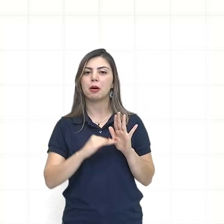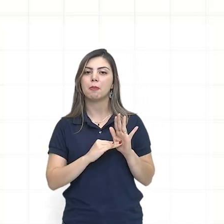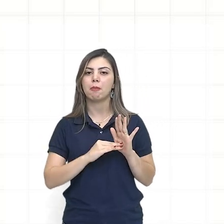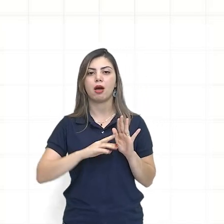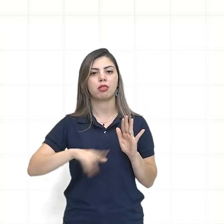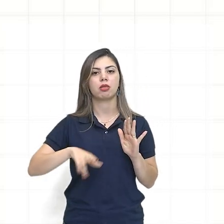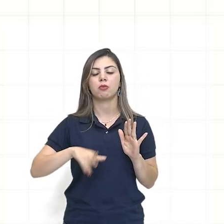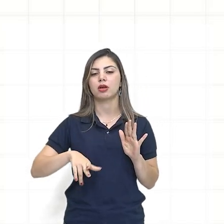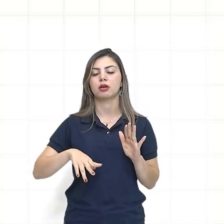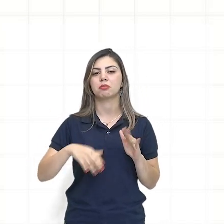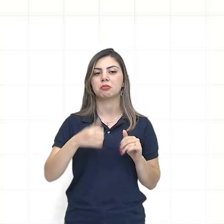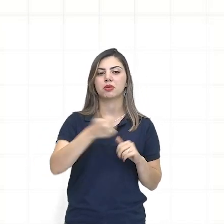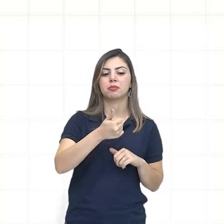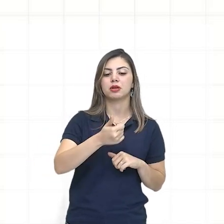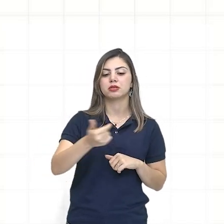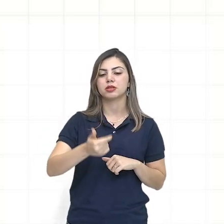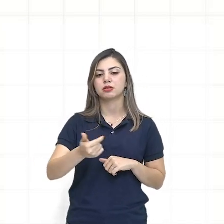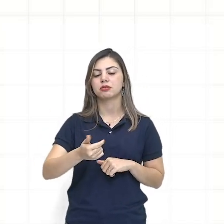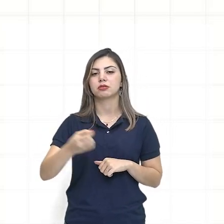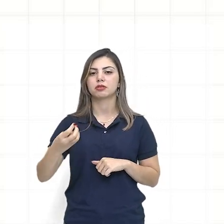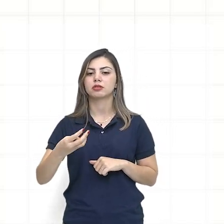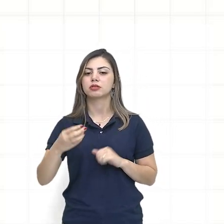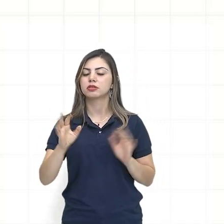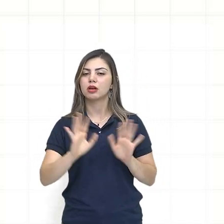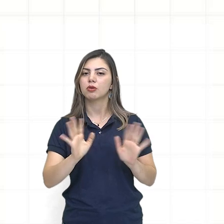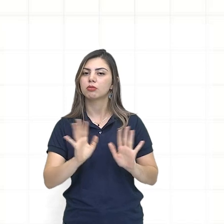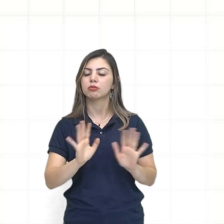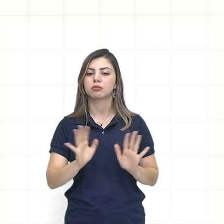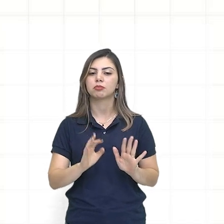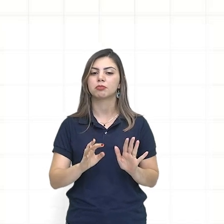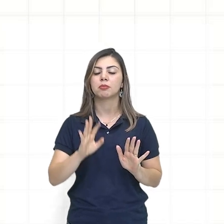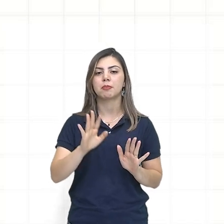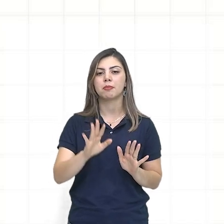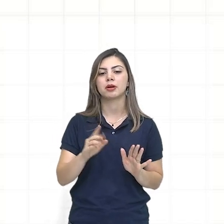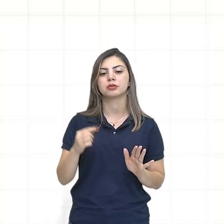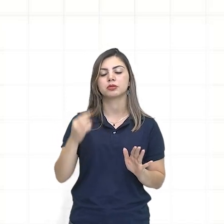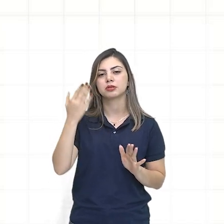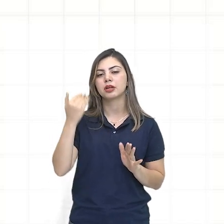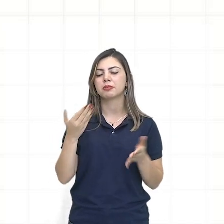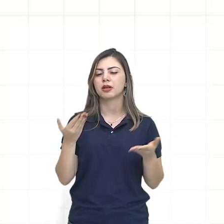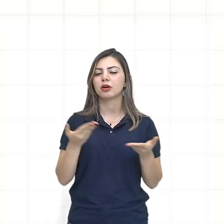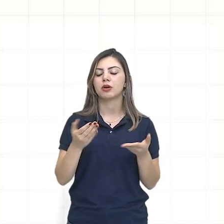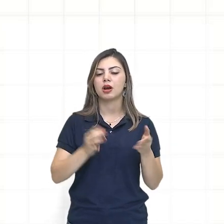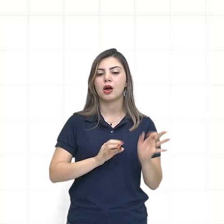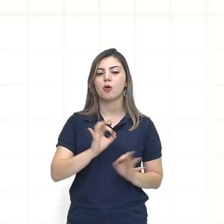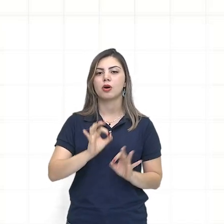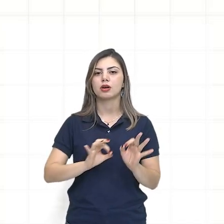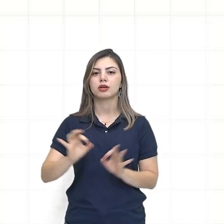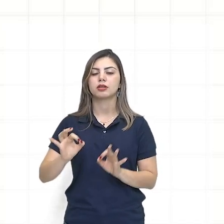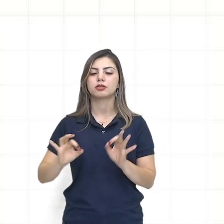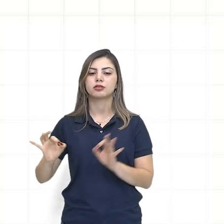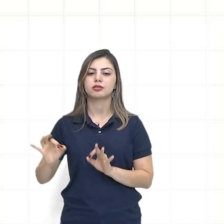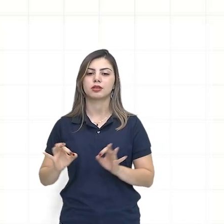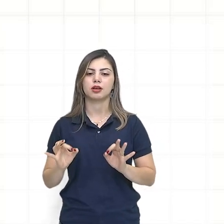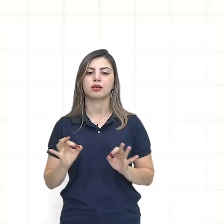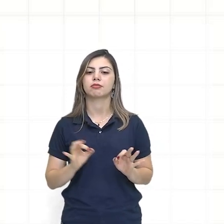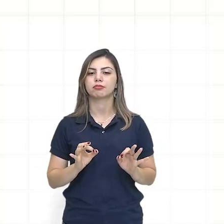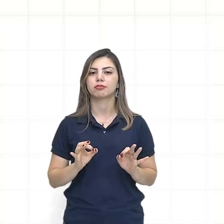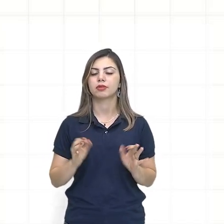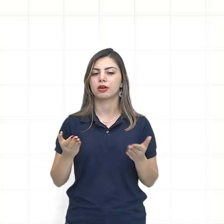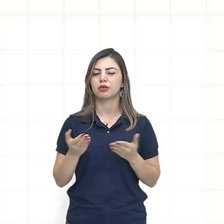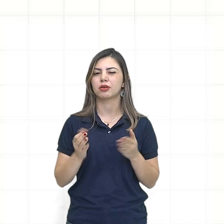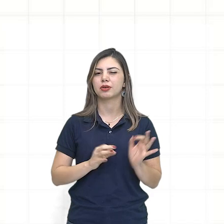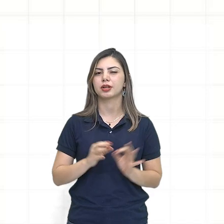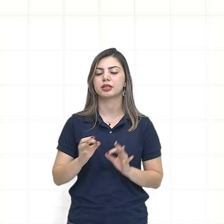aquela ordem de dizer, primeira unidade, dezena, centena, não. Mas para critério de organização, vamos deixar a centena na próxima linha